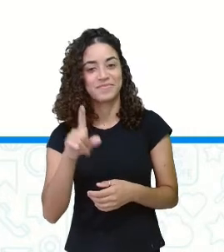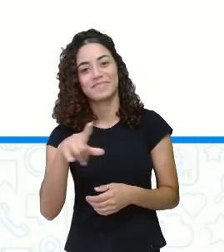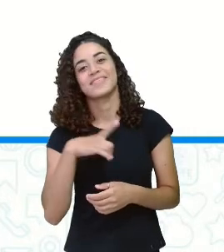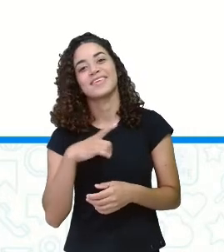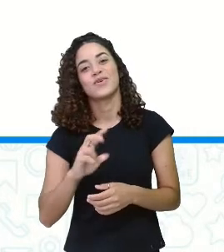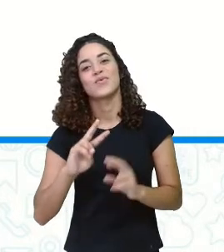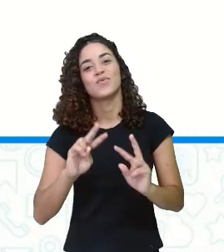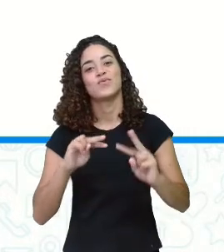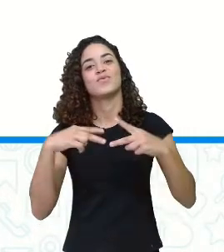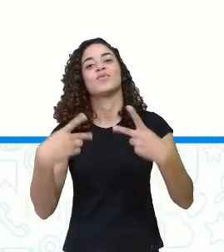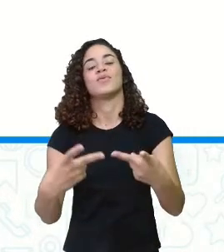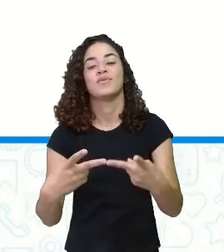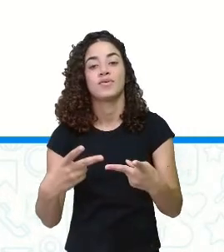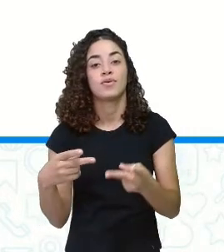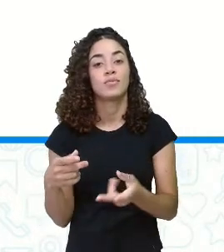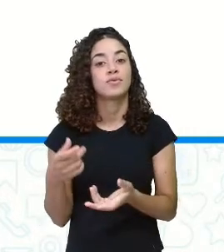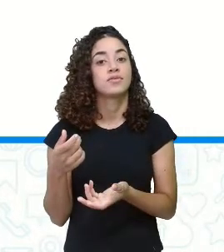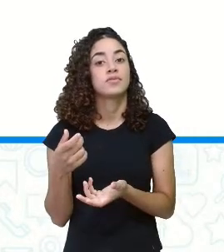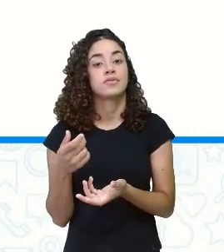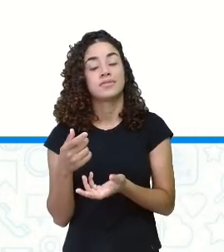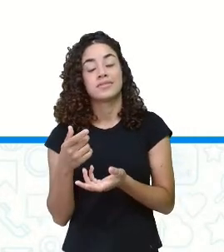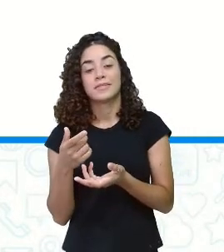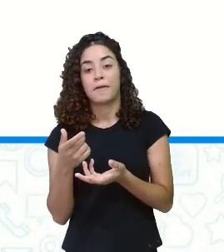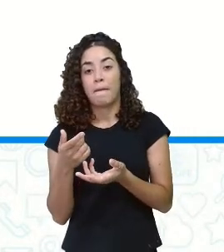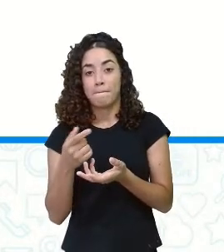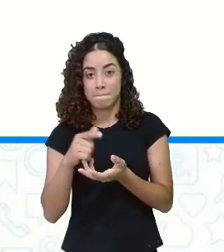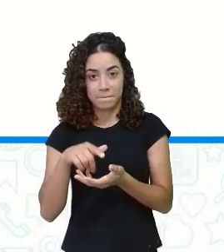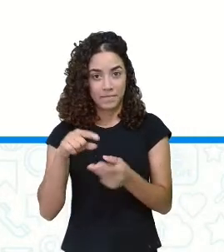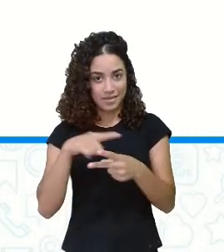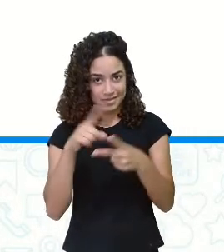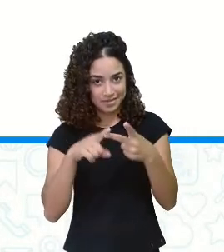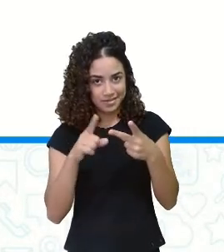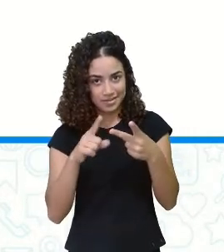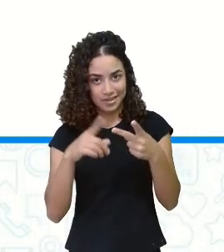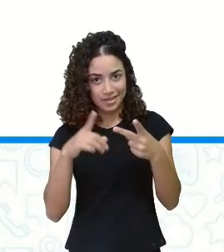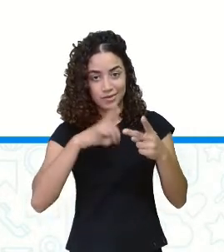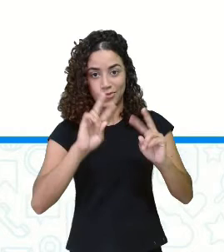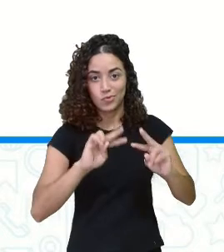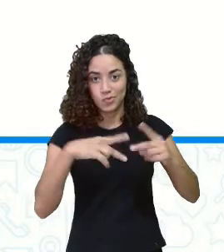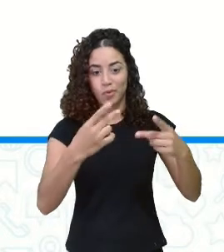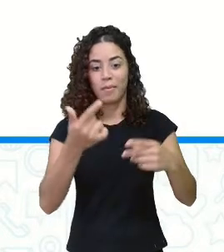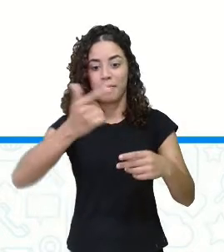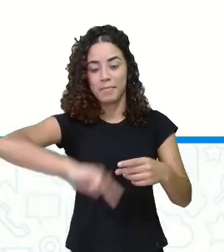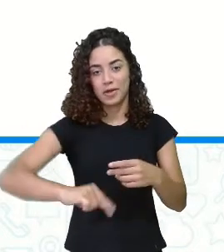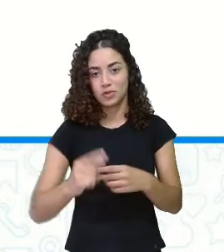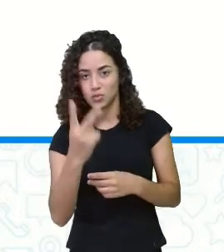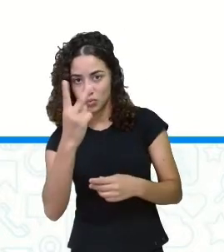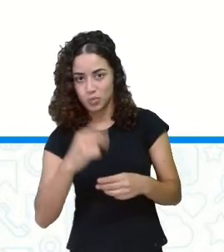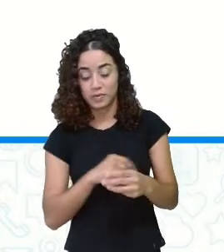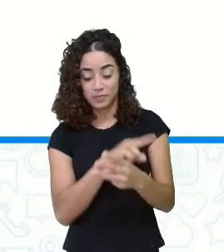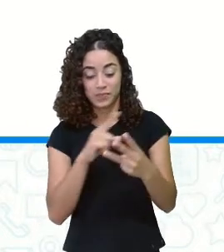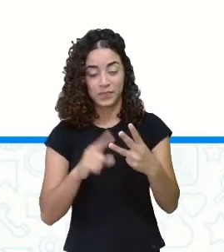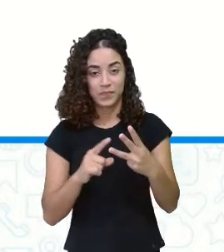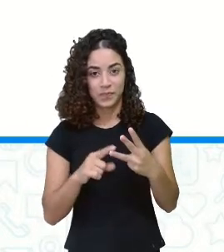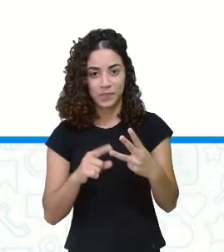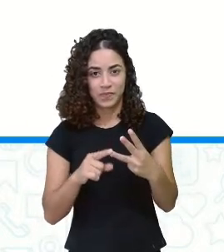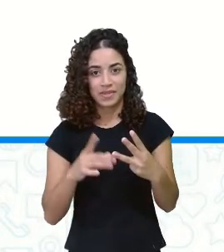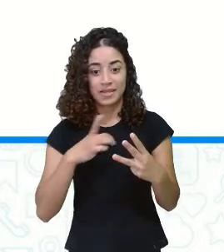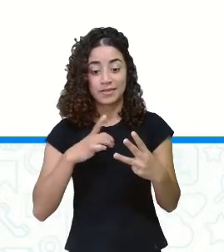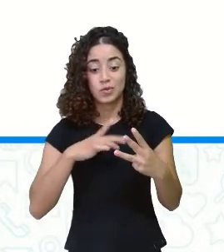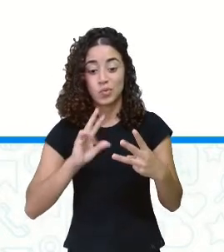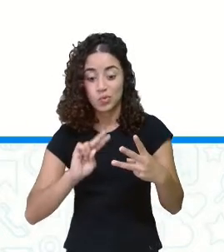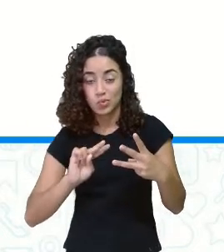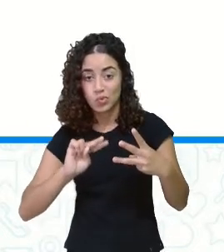de Caio, adicionando mais 2 no final. O saco de Pedro tem o dobro